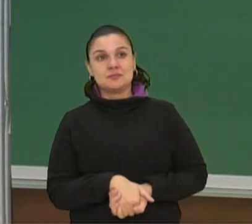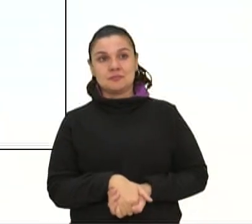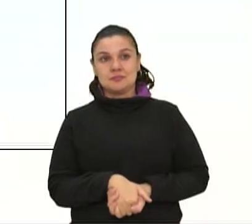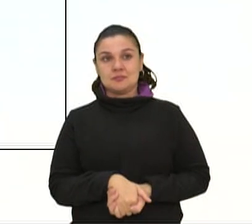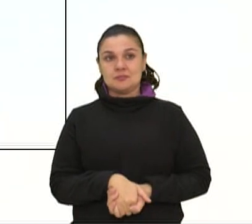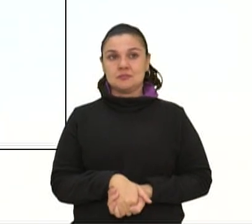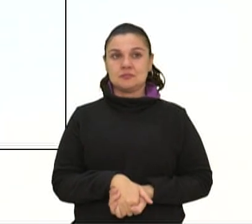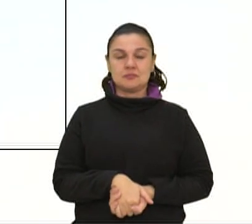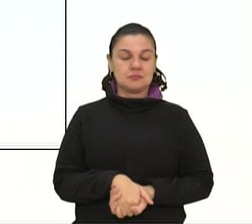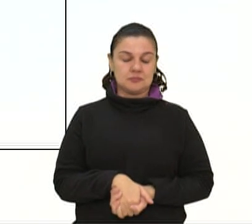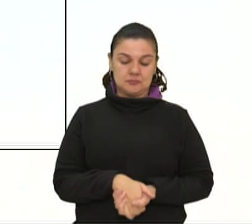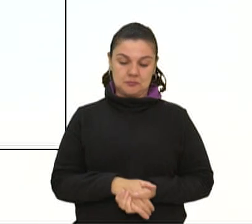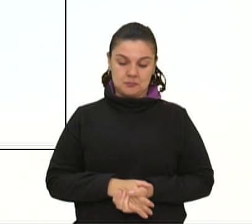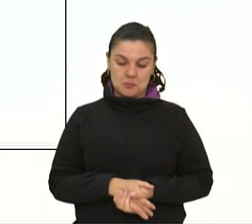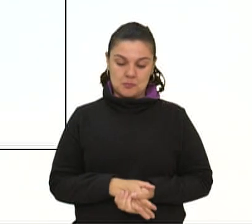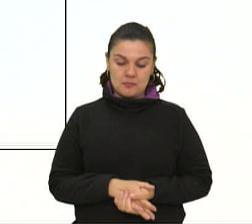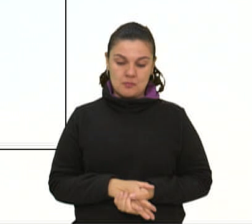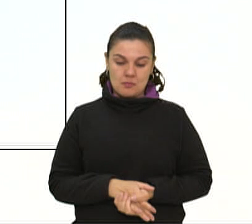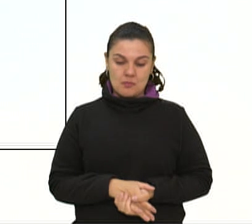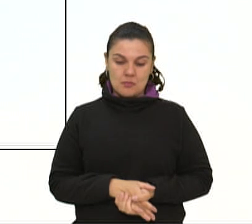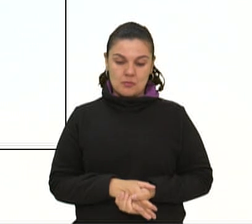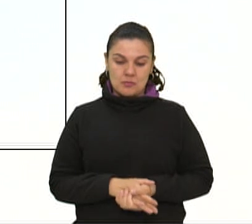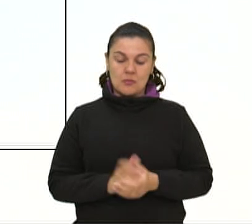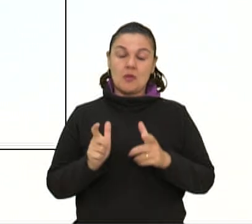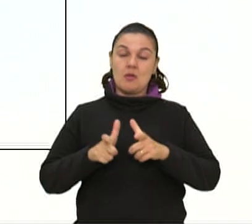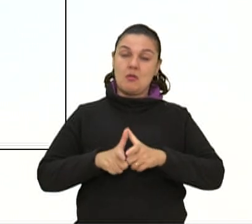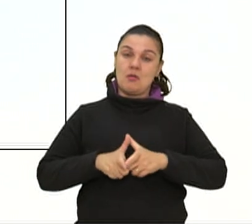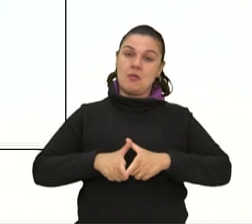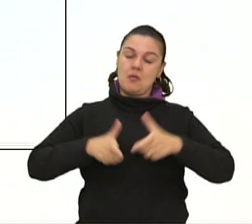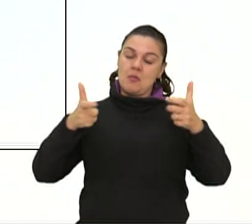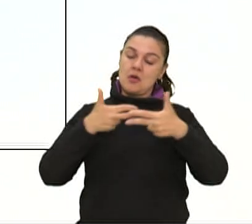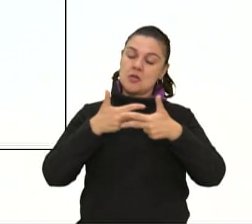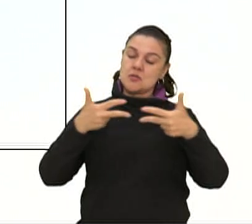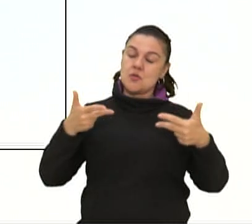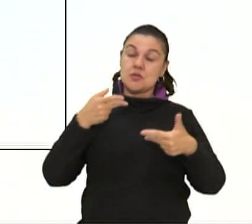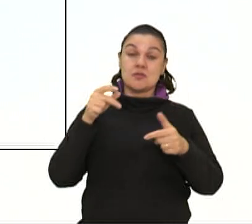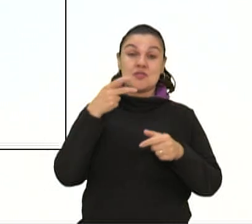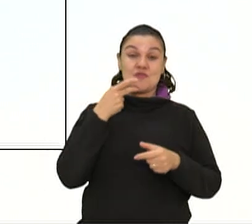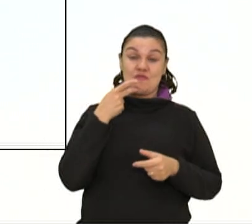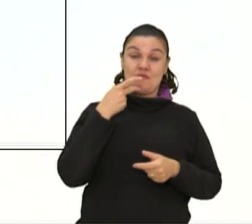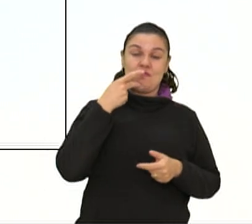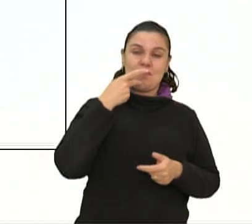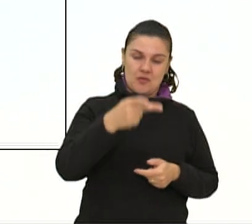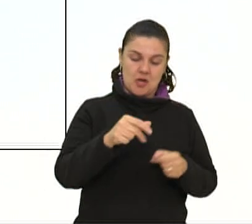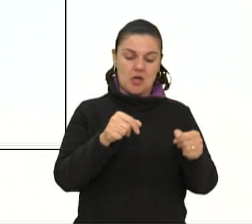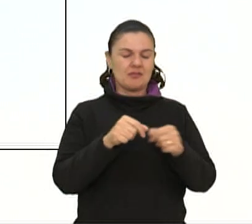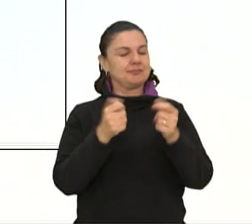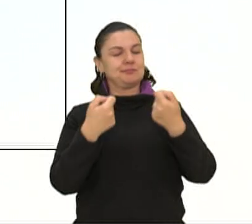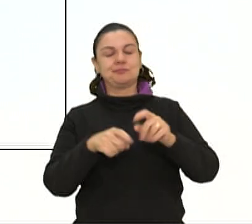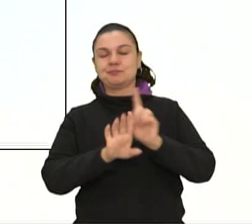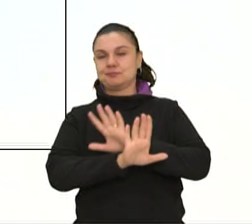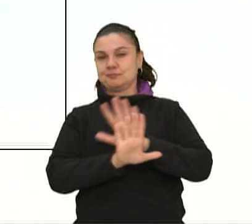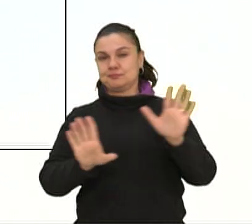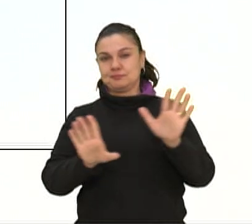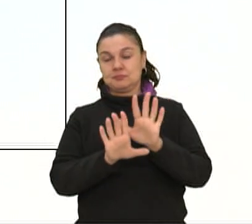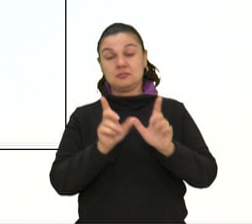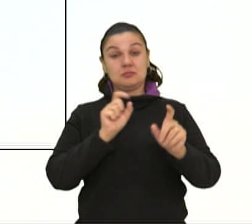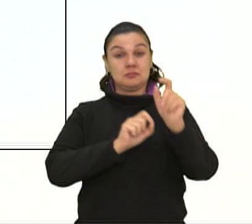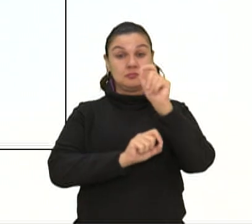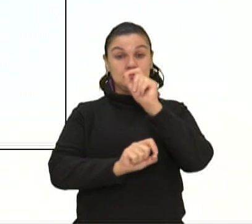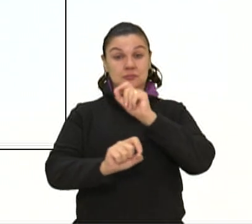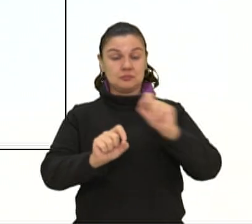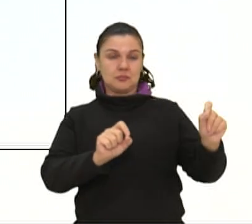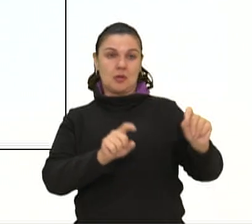ao morrer, estava lá com um grupo de amigos tocando violão, alegre. Tá, mas ele ia morrer. Tá, mas ele